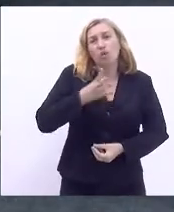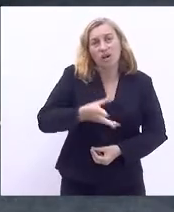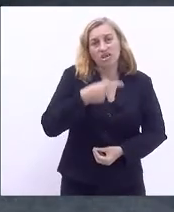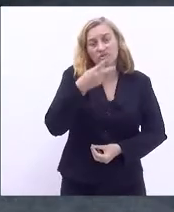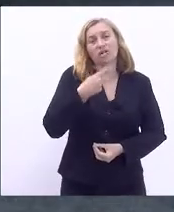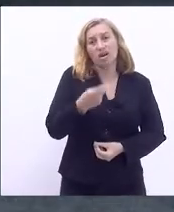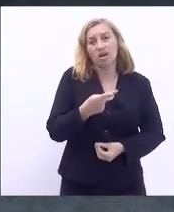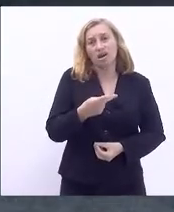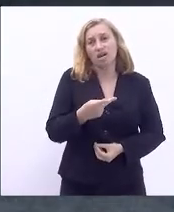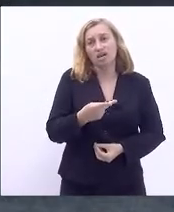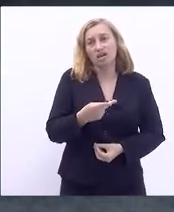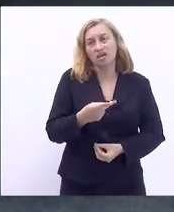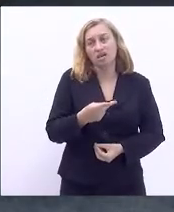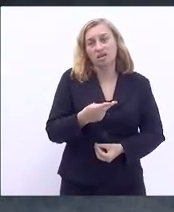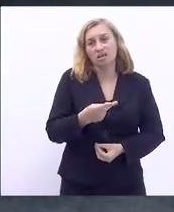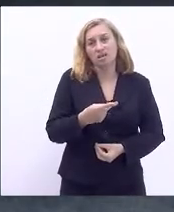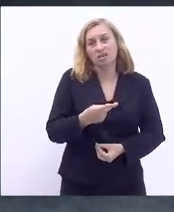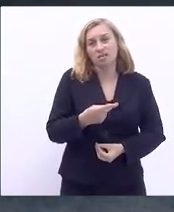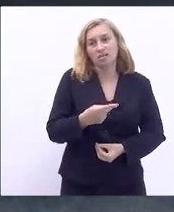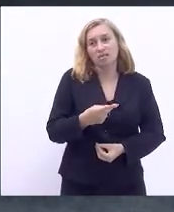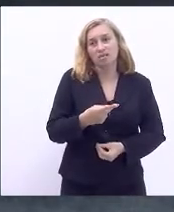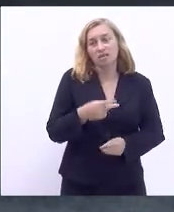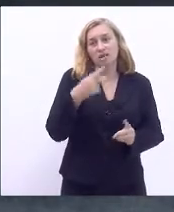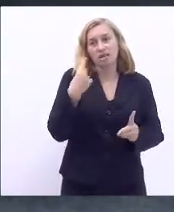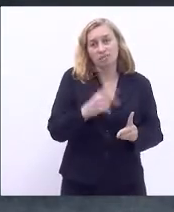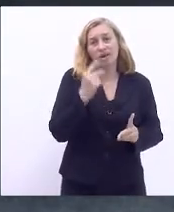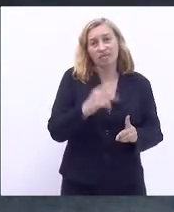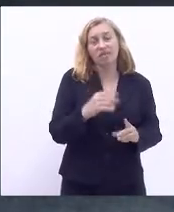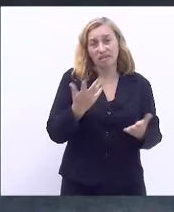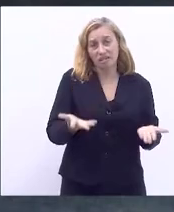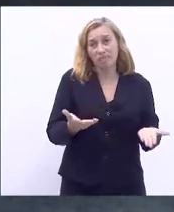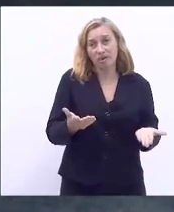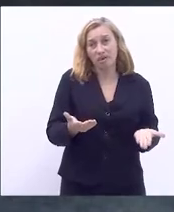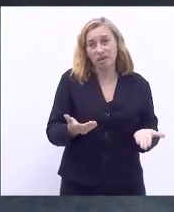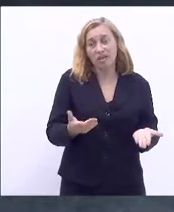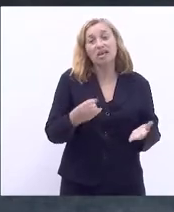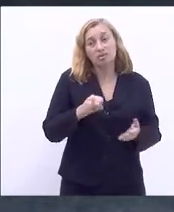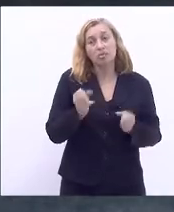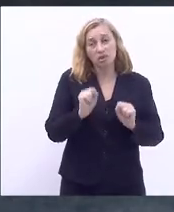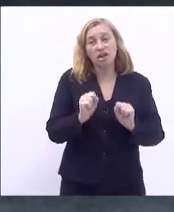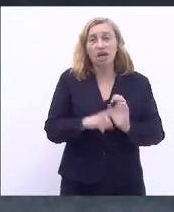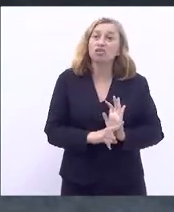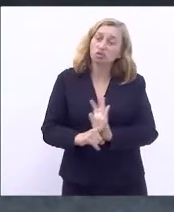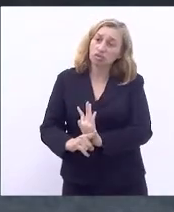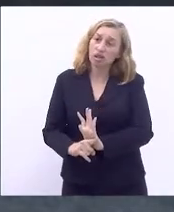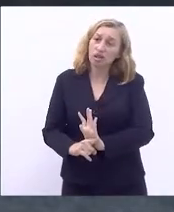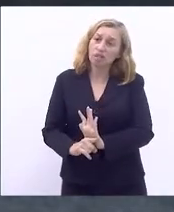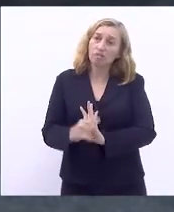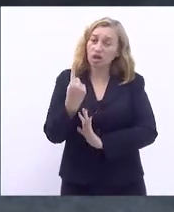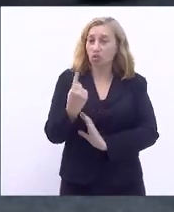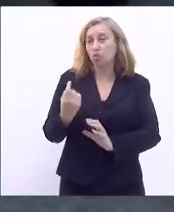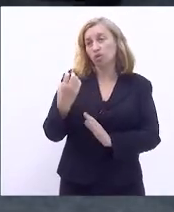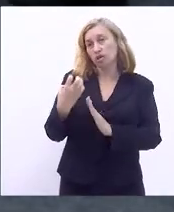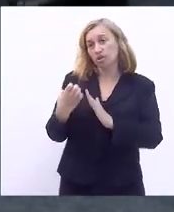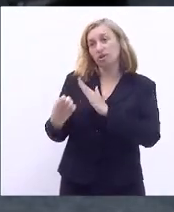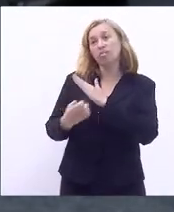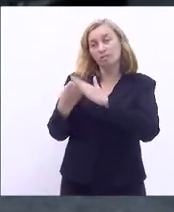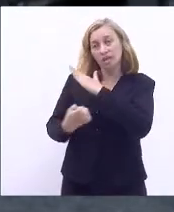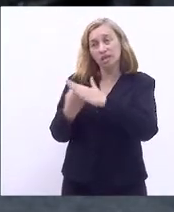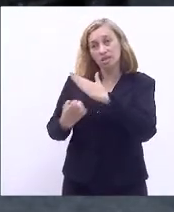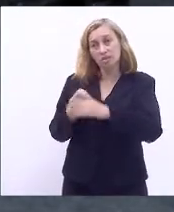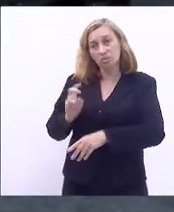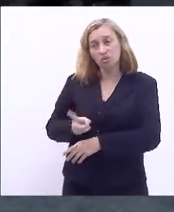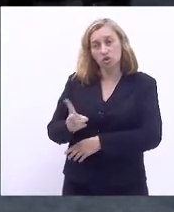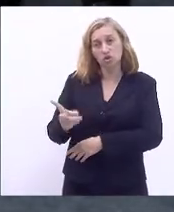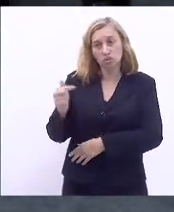pau na cuca. Então, nós, se pudermos ajudar para que uma empresa ela